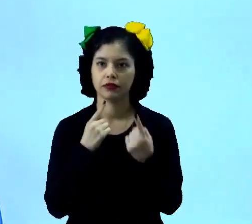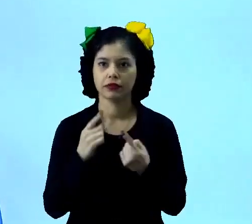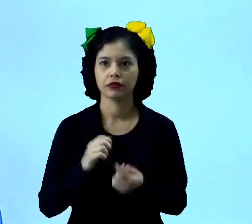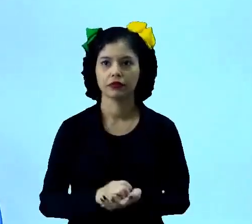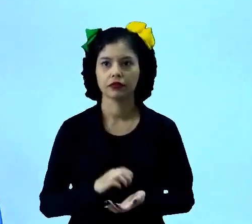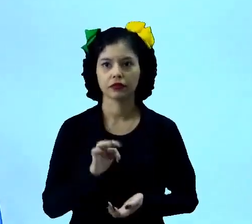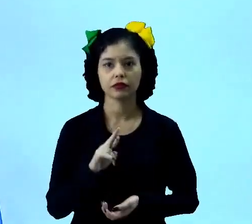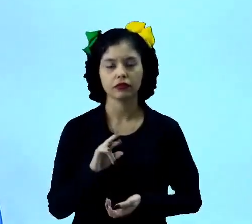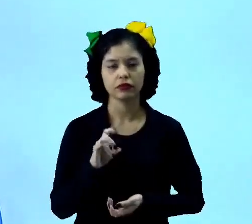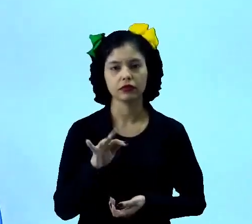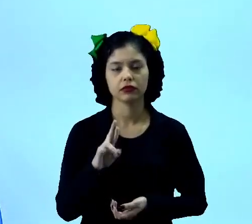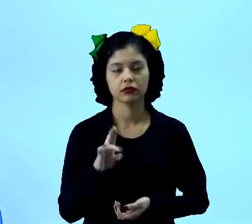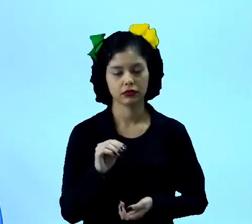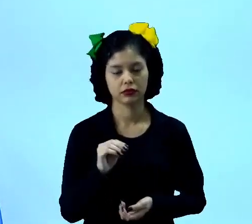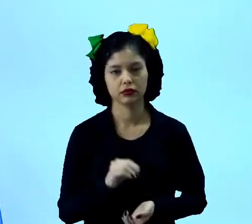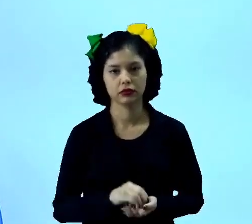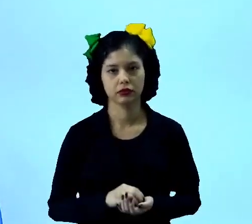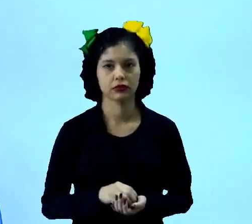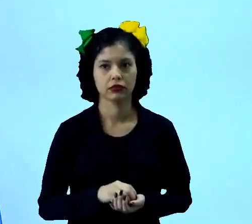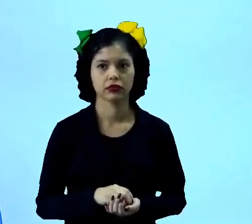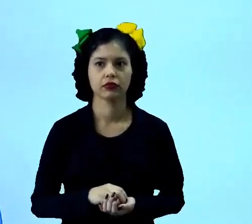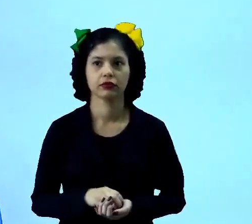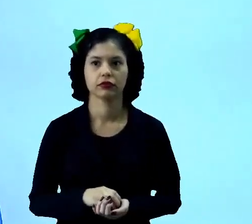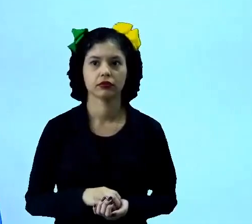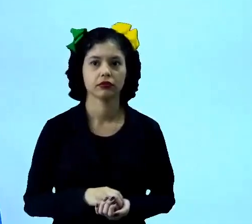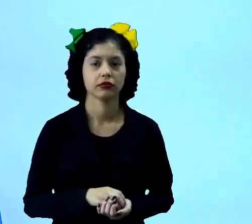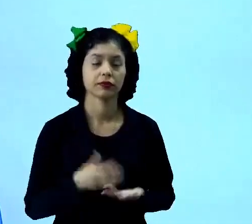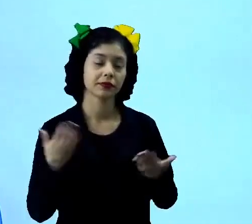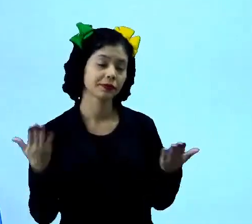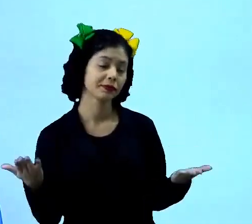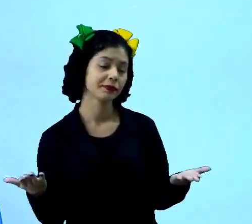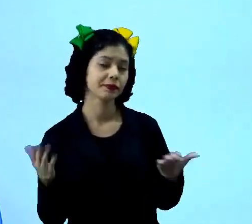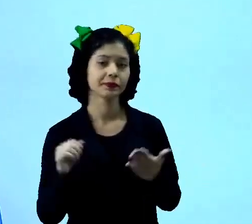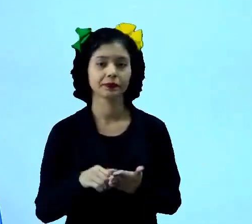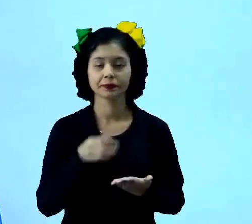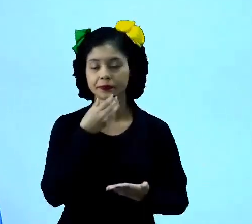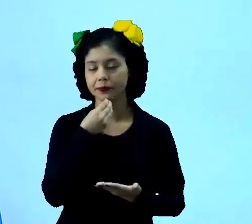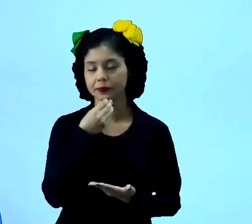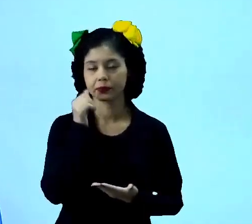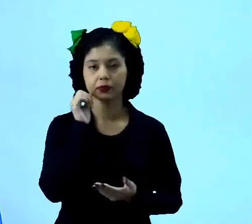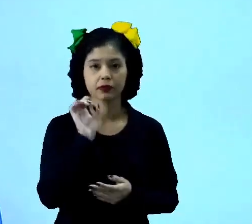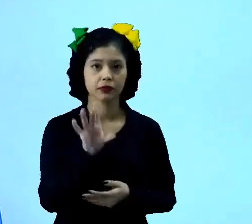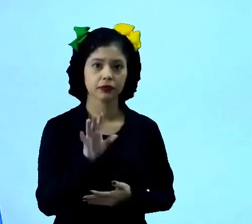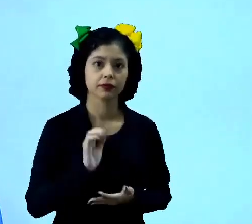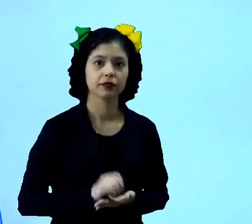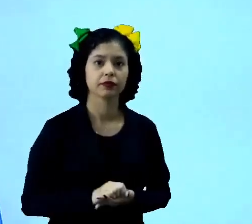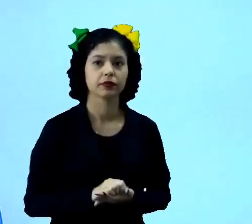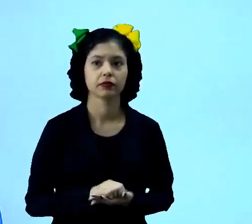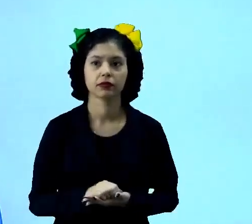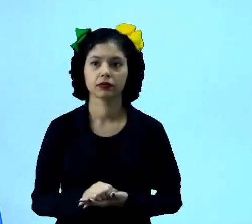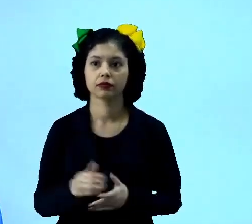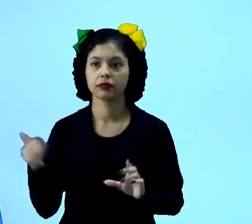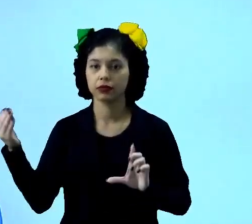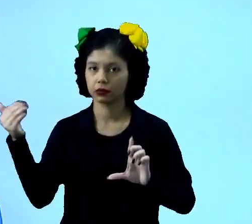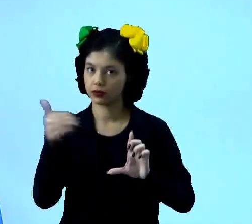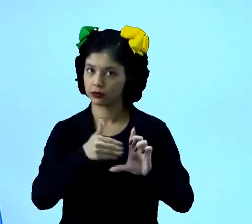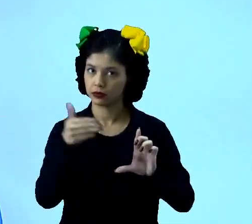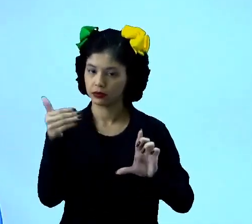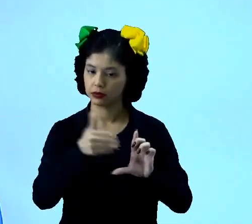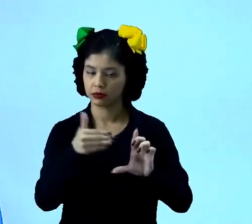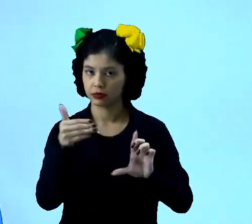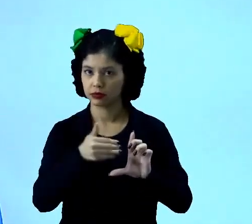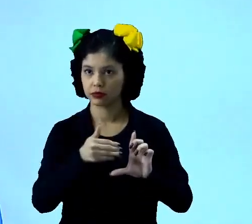discurso eurocêntrico, né? Esse etnocentrismo. Então, meninas e meninas, por hoje é só. Para ter acesso